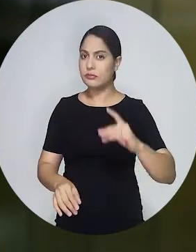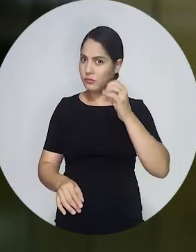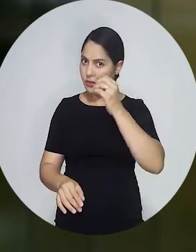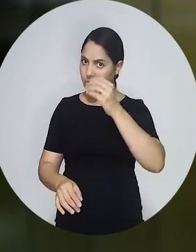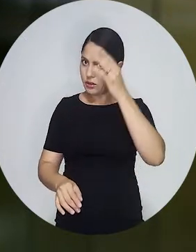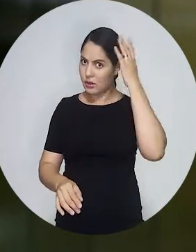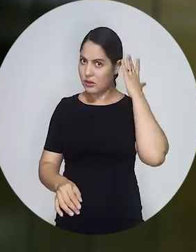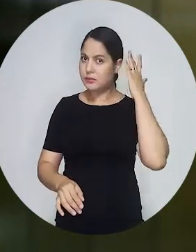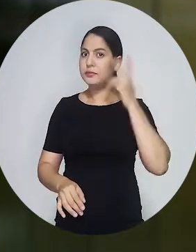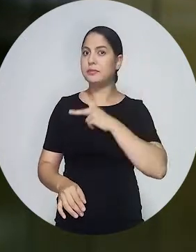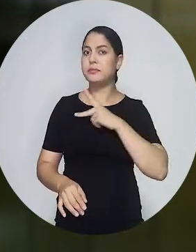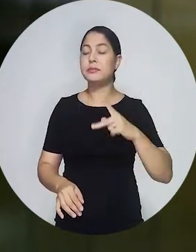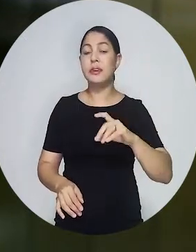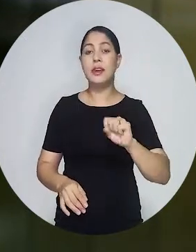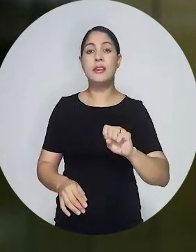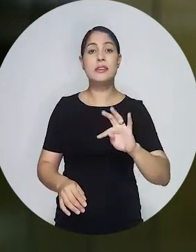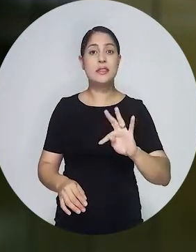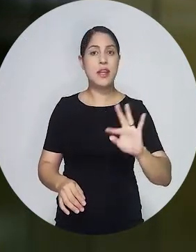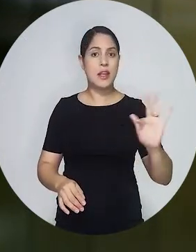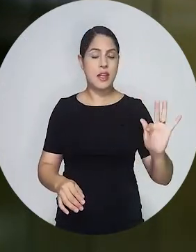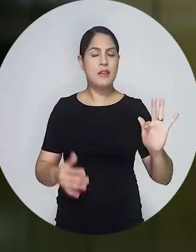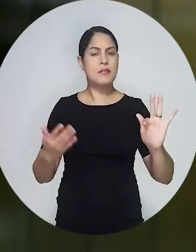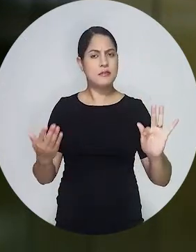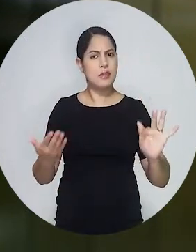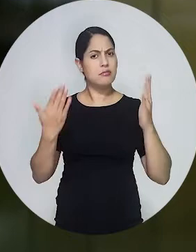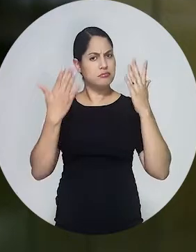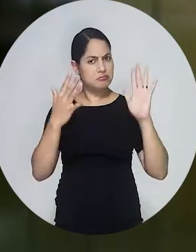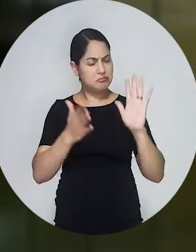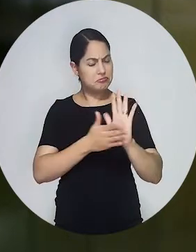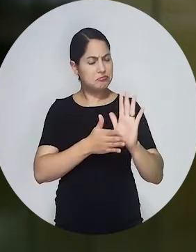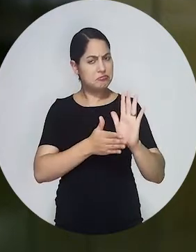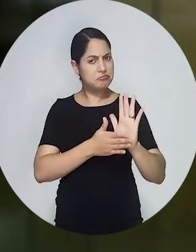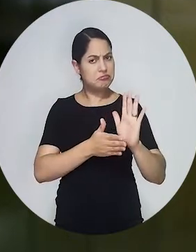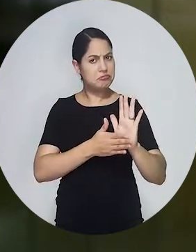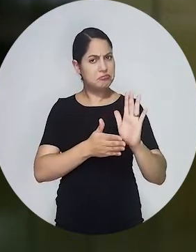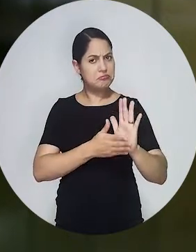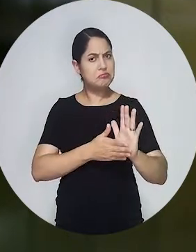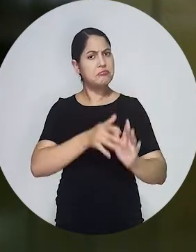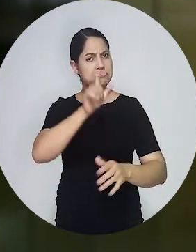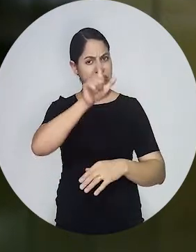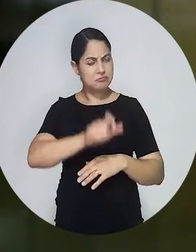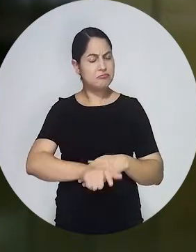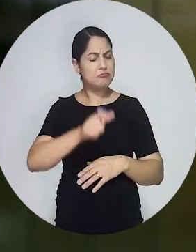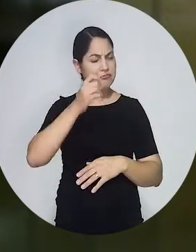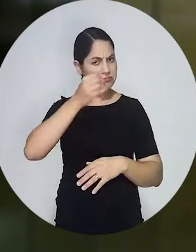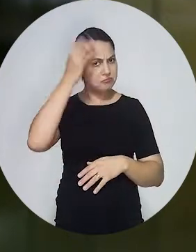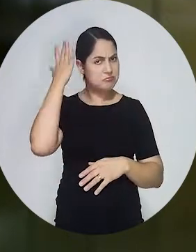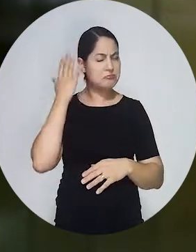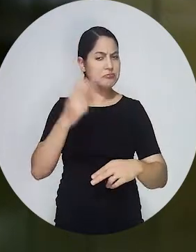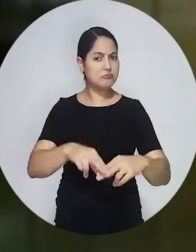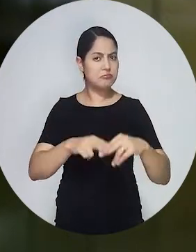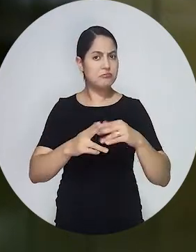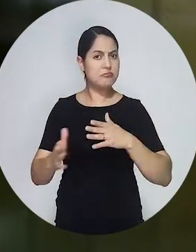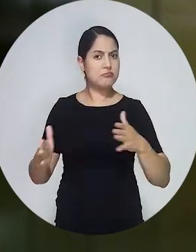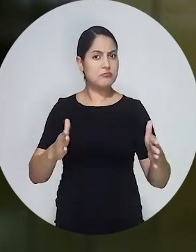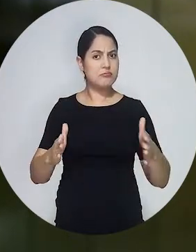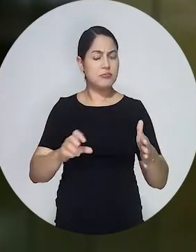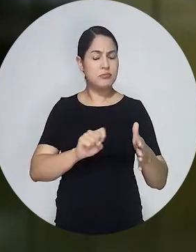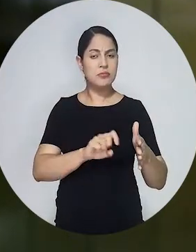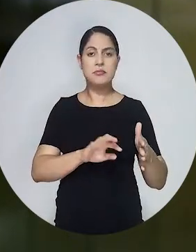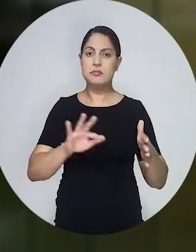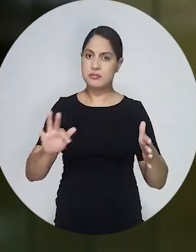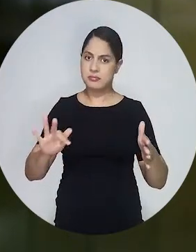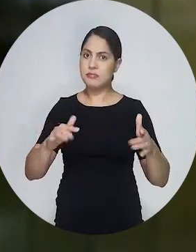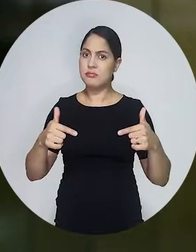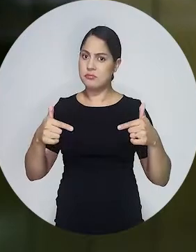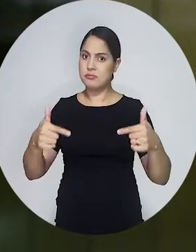ministro Luiz Fux como presidente do STF. Durante sua fala, Simonetti parabenizou Fux pela condução do biênio à frente da